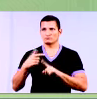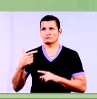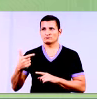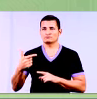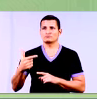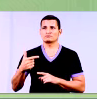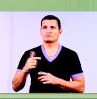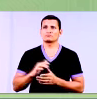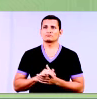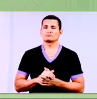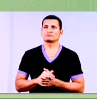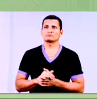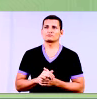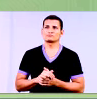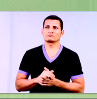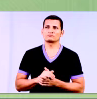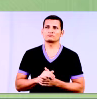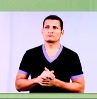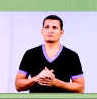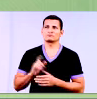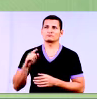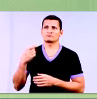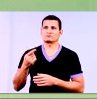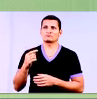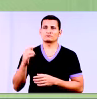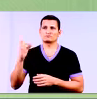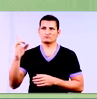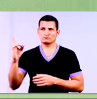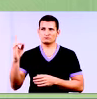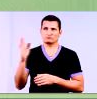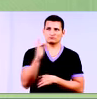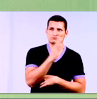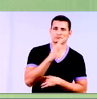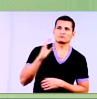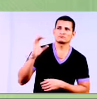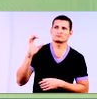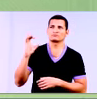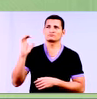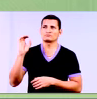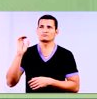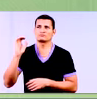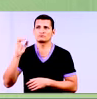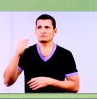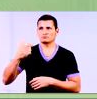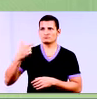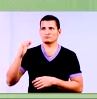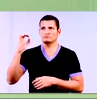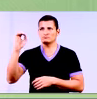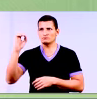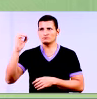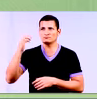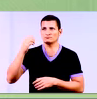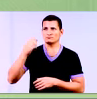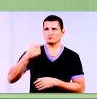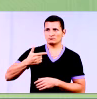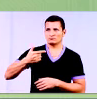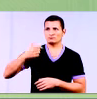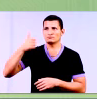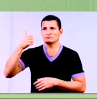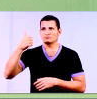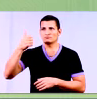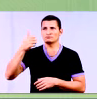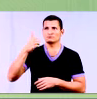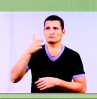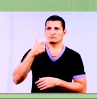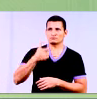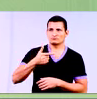Depois, no final, eu vim colocando 0 da direita para a esquerda, eu vou botando exponencial nesses números, na base, né? 0,